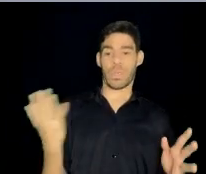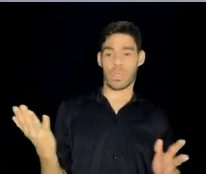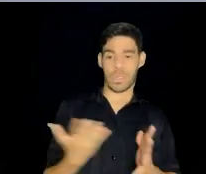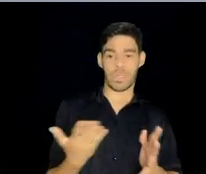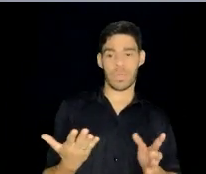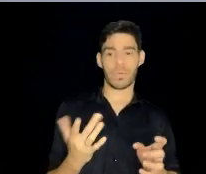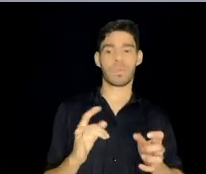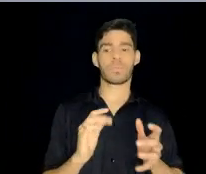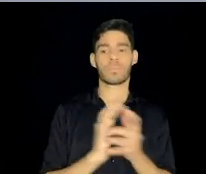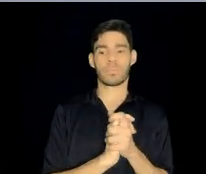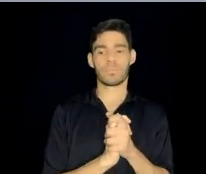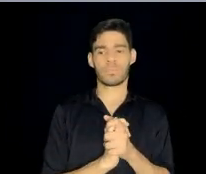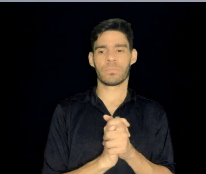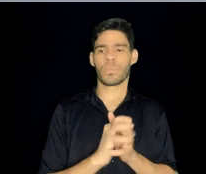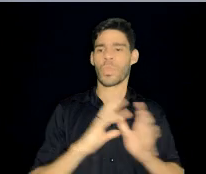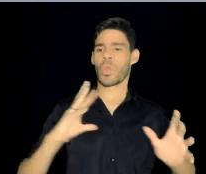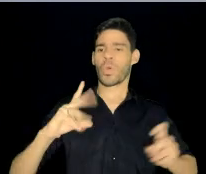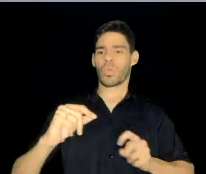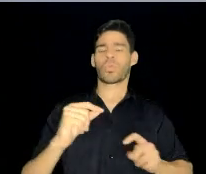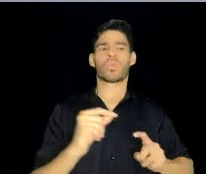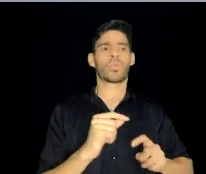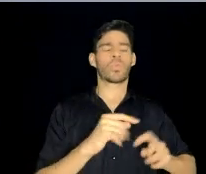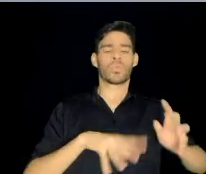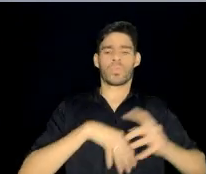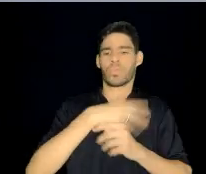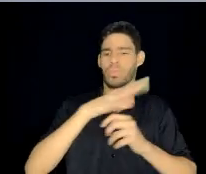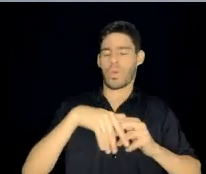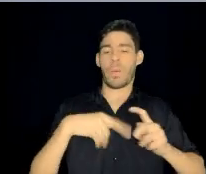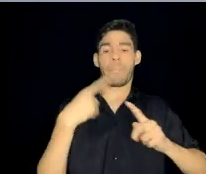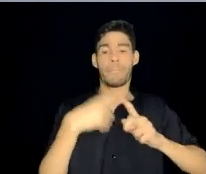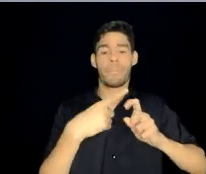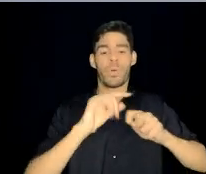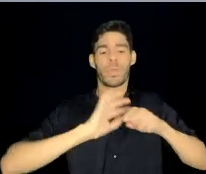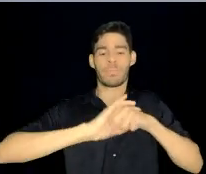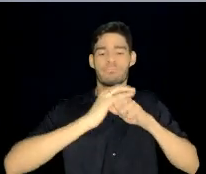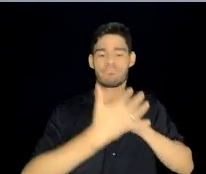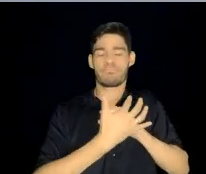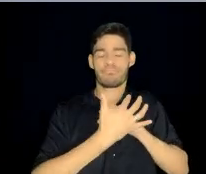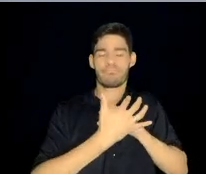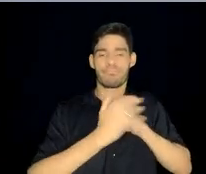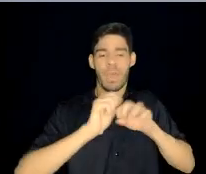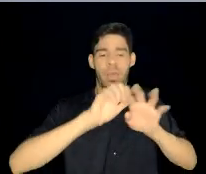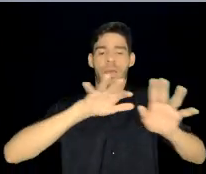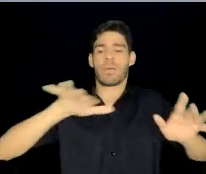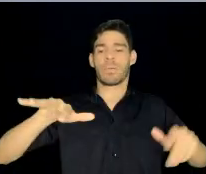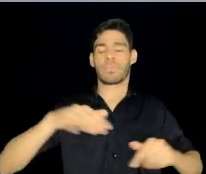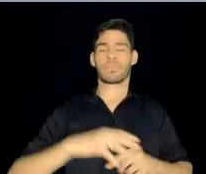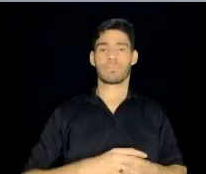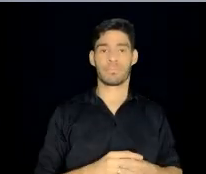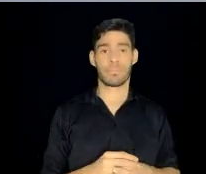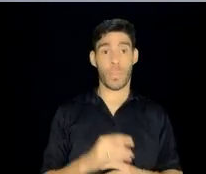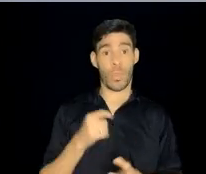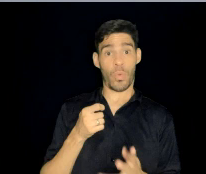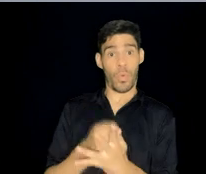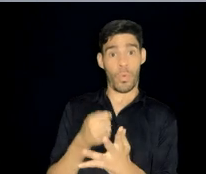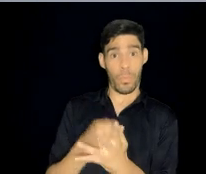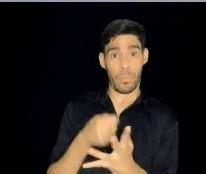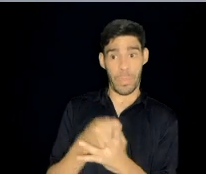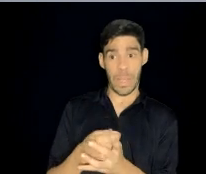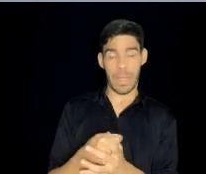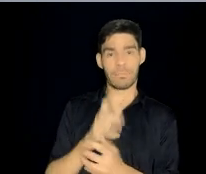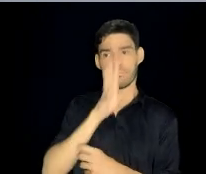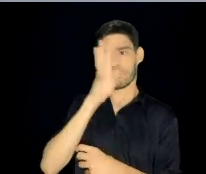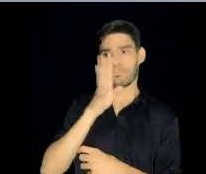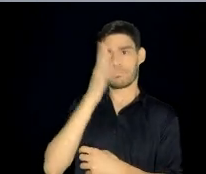nesse estado em que nós nos encontramos, todo esse caos provocado pelo Covid-19,